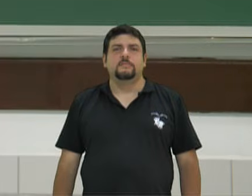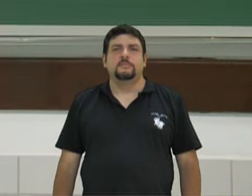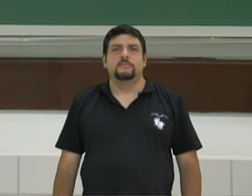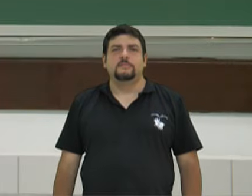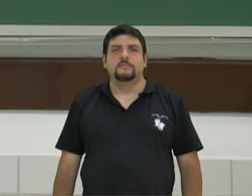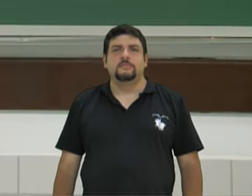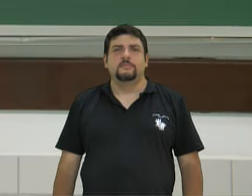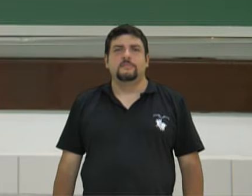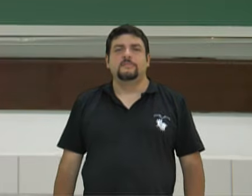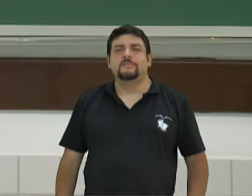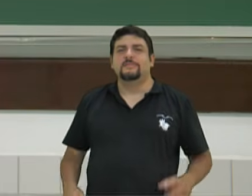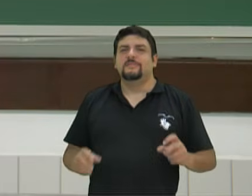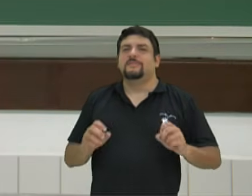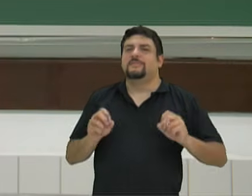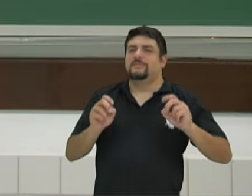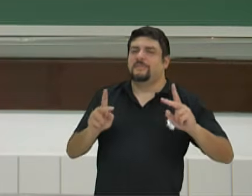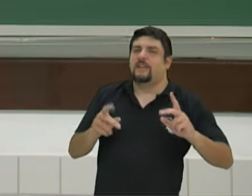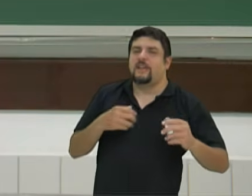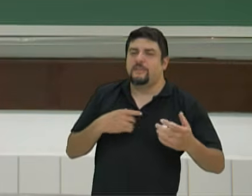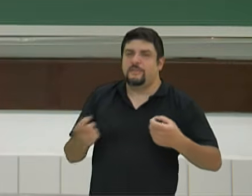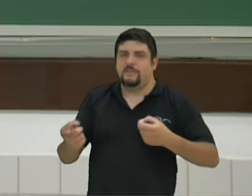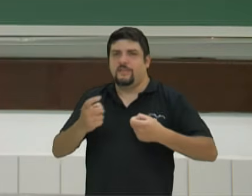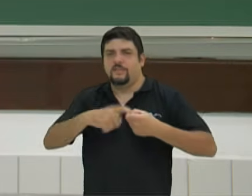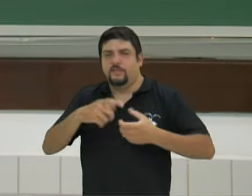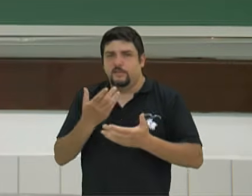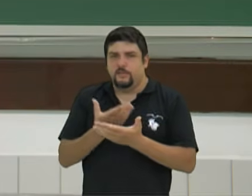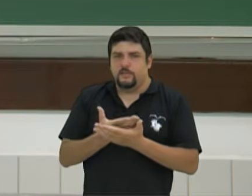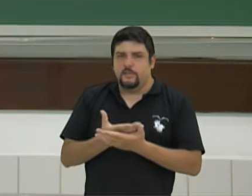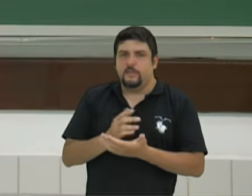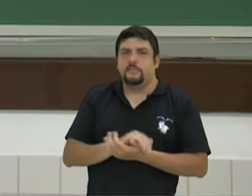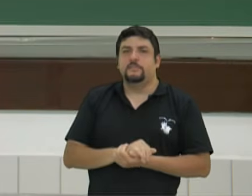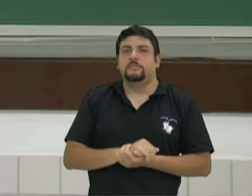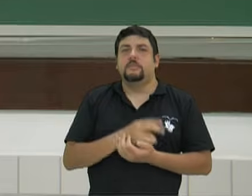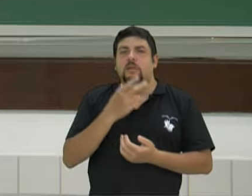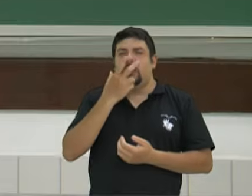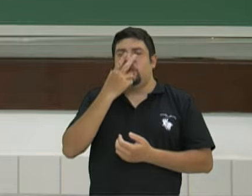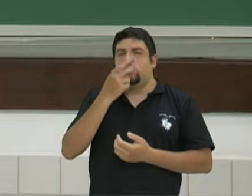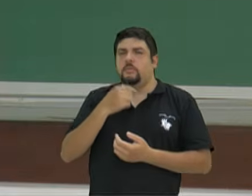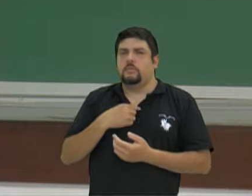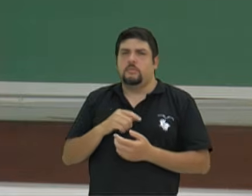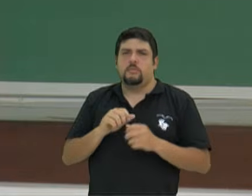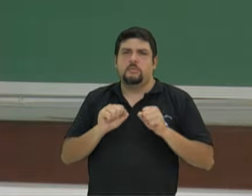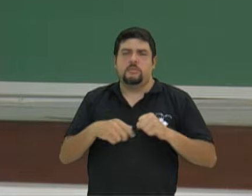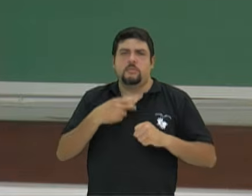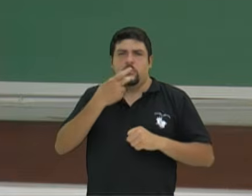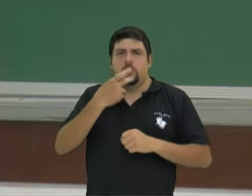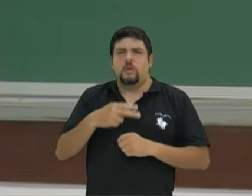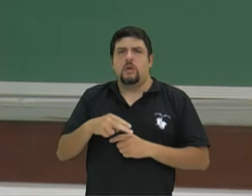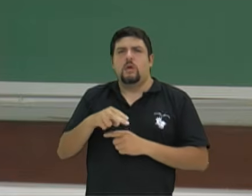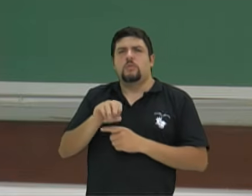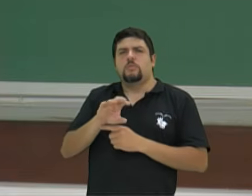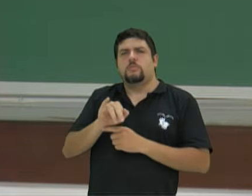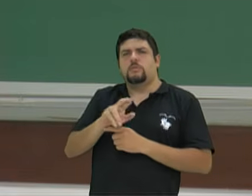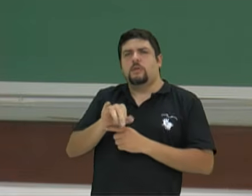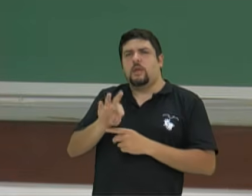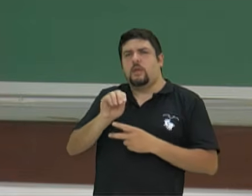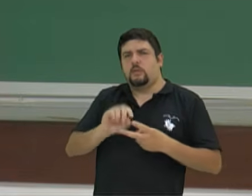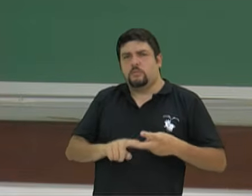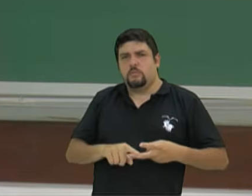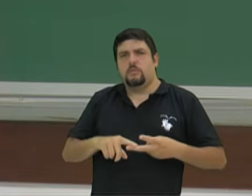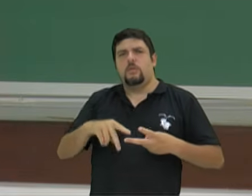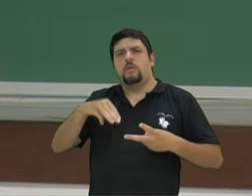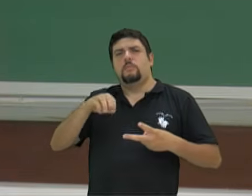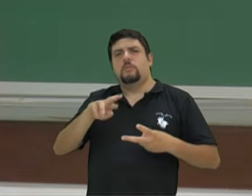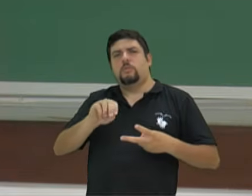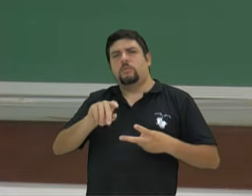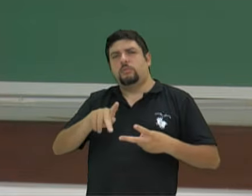Nosferatu para você. Pessoal, estamos de volta aqui. Lógico que um dos, né, você pode falar do Nosferatu, do Dr. Caligari, tem o